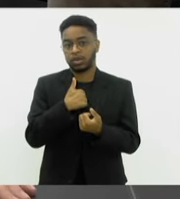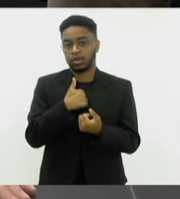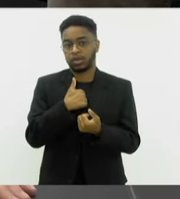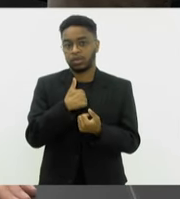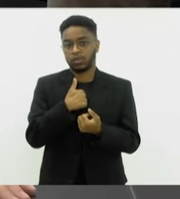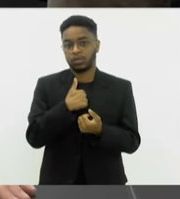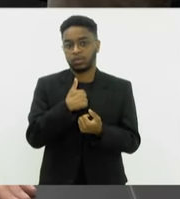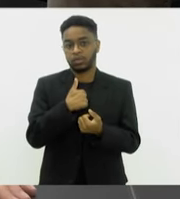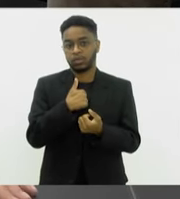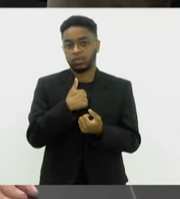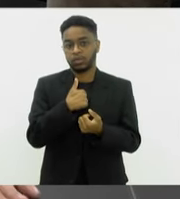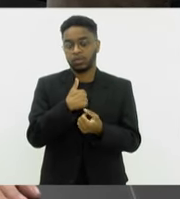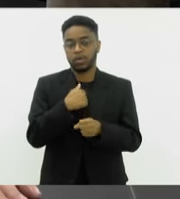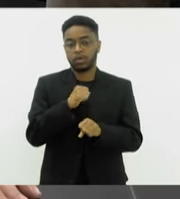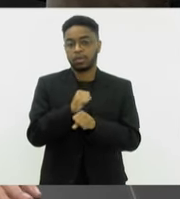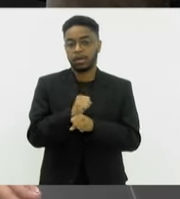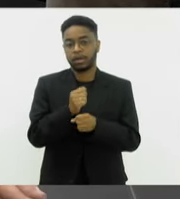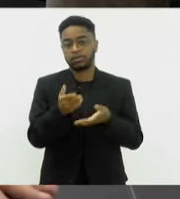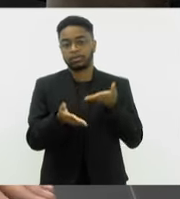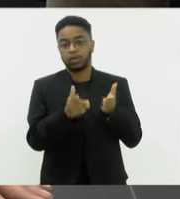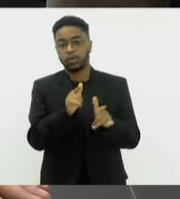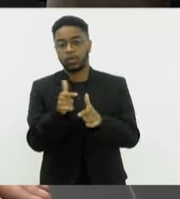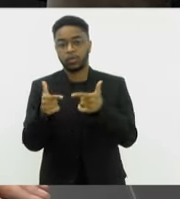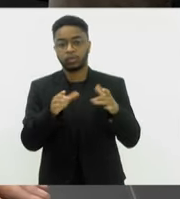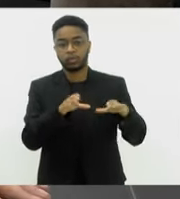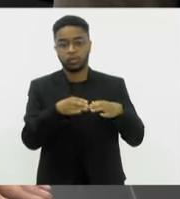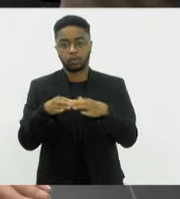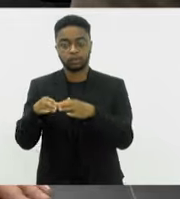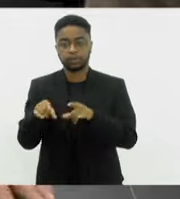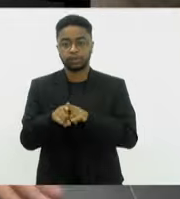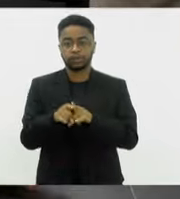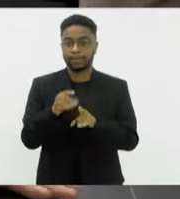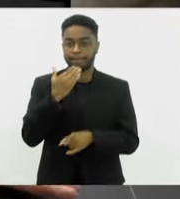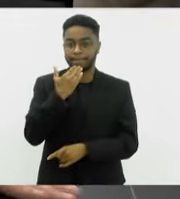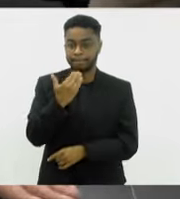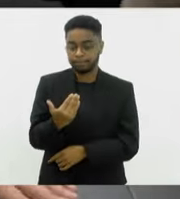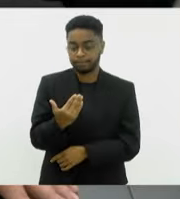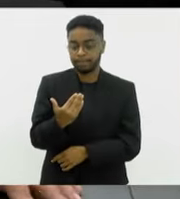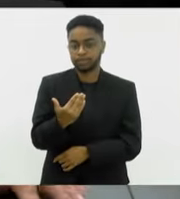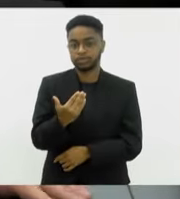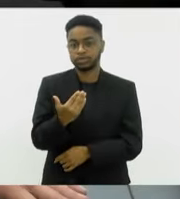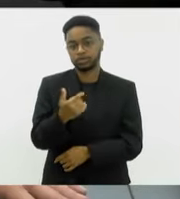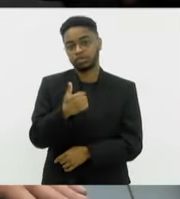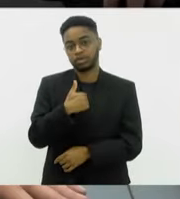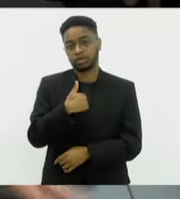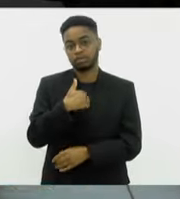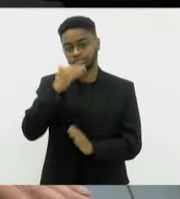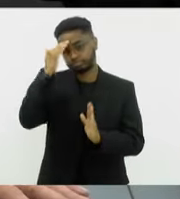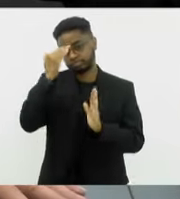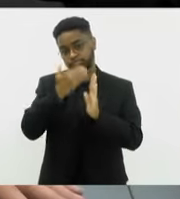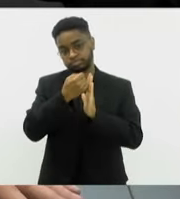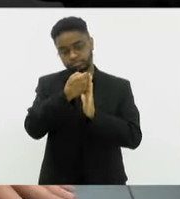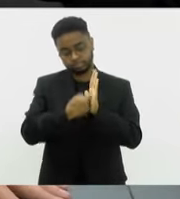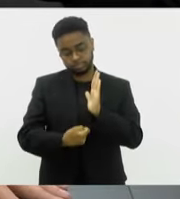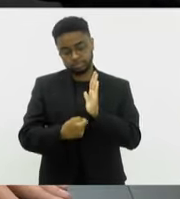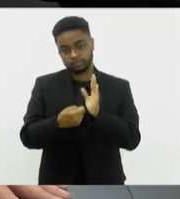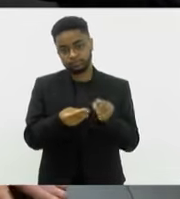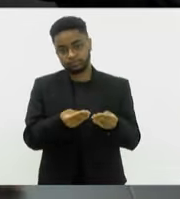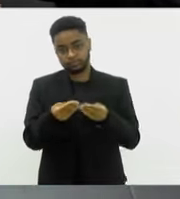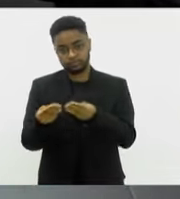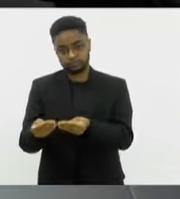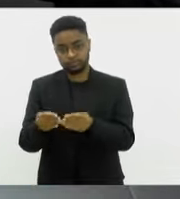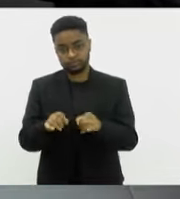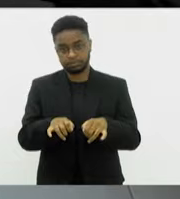outras comissões, e os pedidos que tiver, os farei por escrito para ser submetido